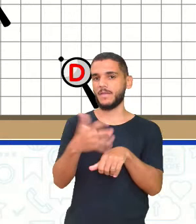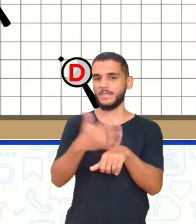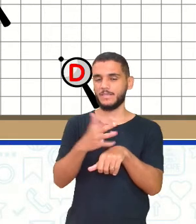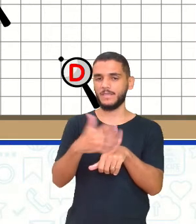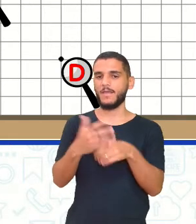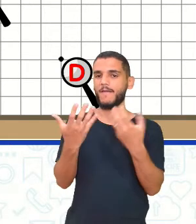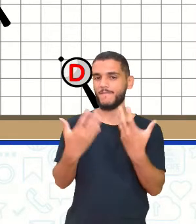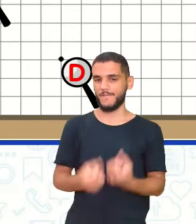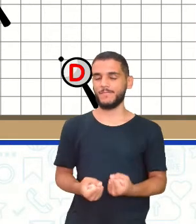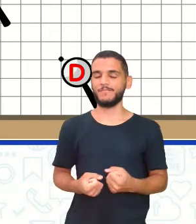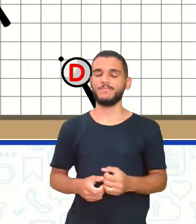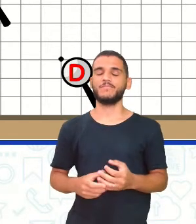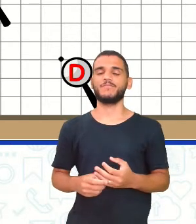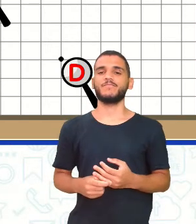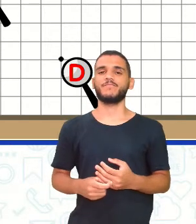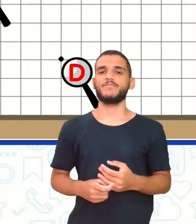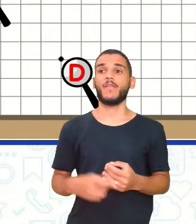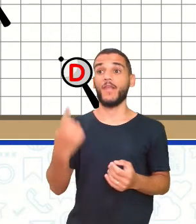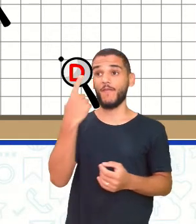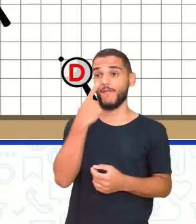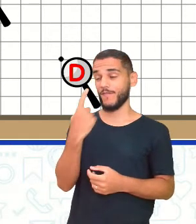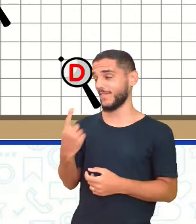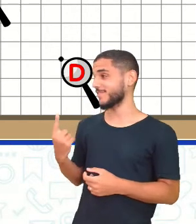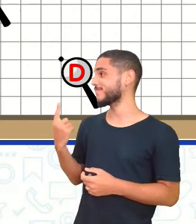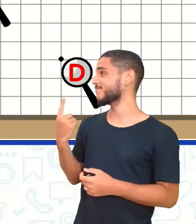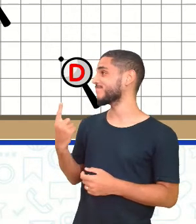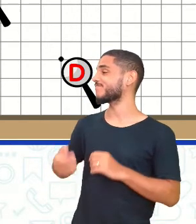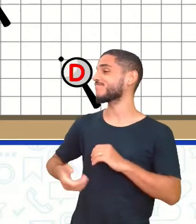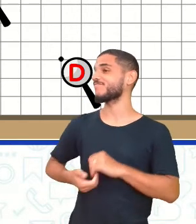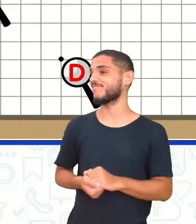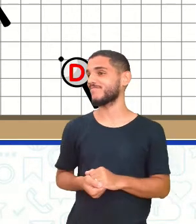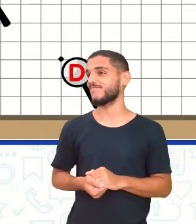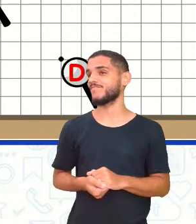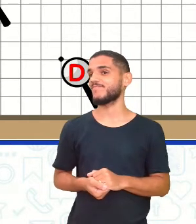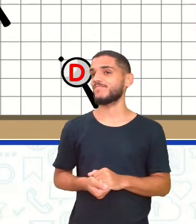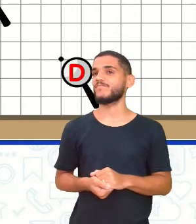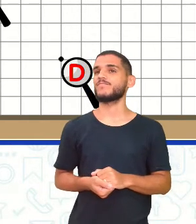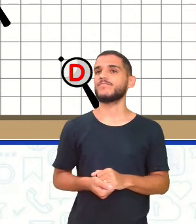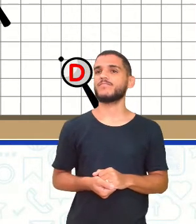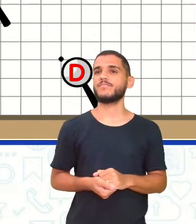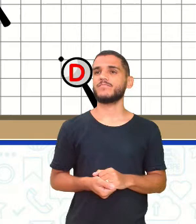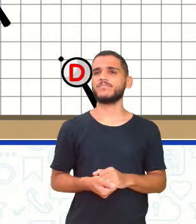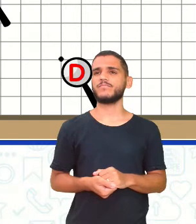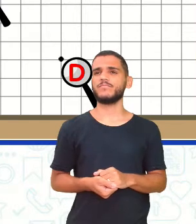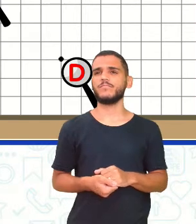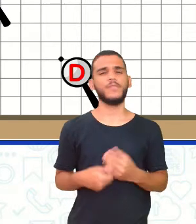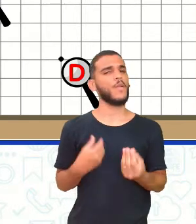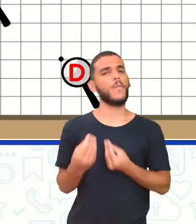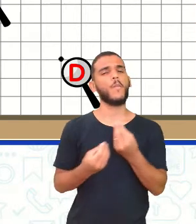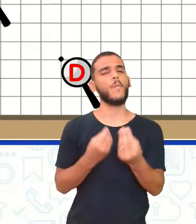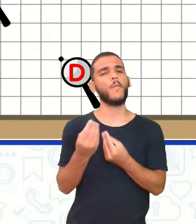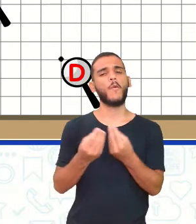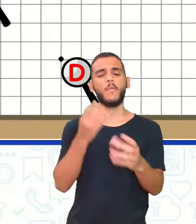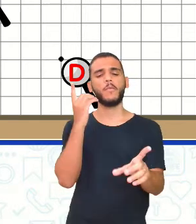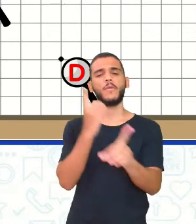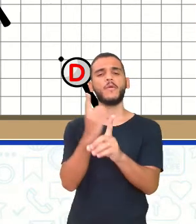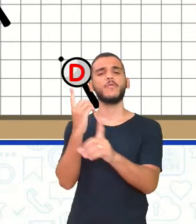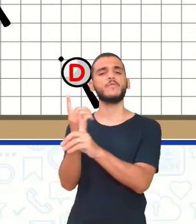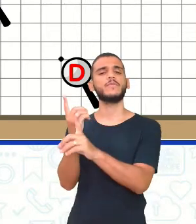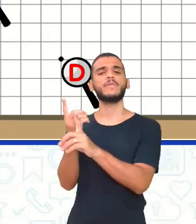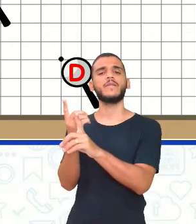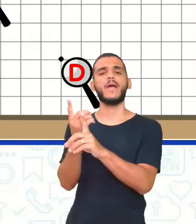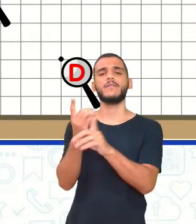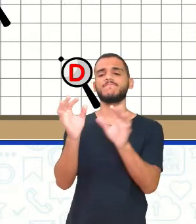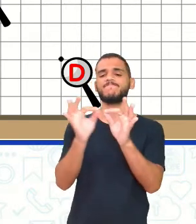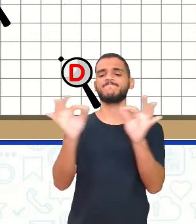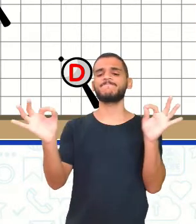estou praticando aqui? Eu estou praticando aqui como é que eu encontro esses pontos. E eu vou usar o